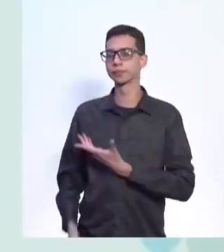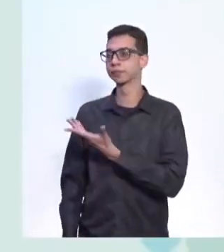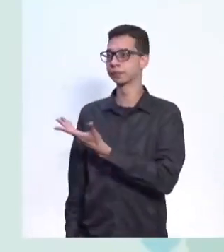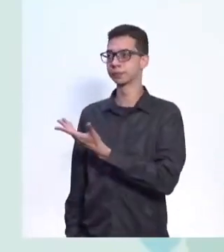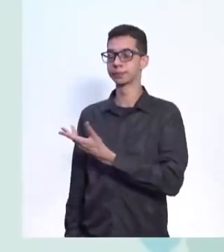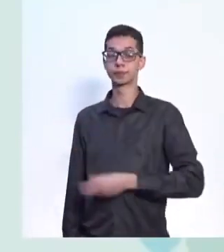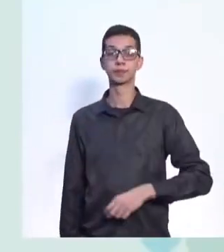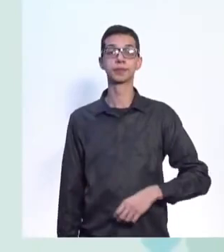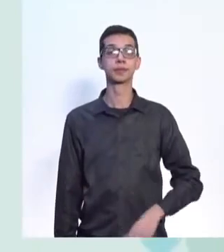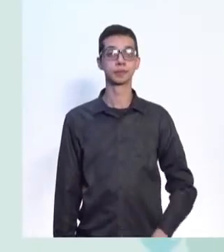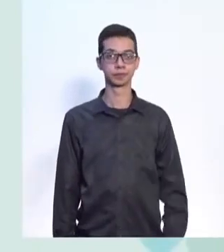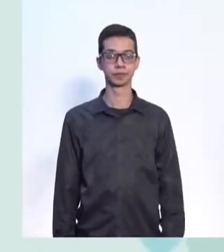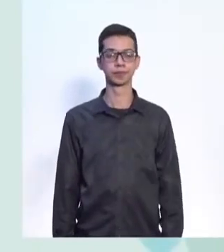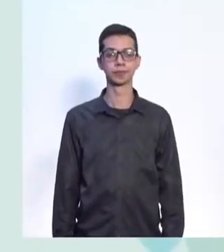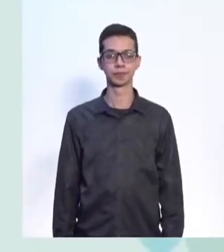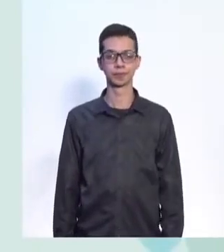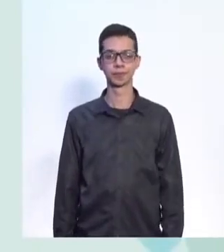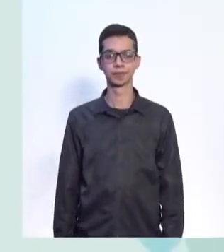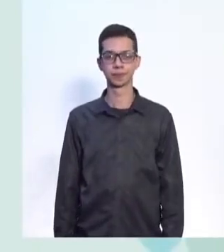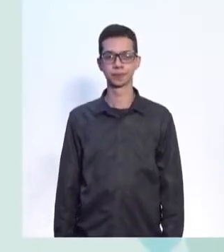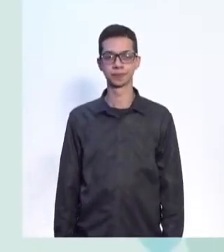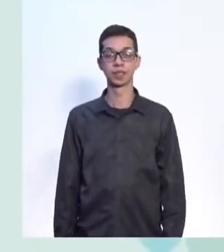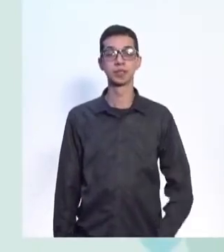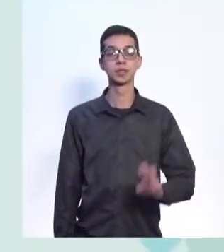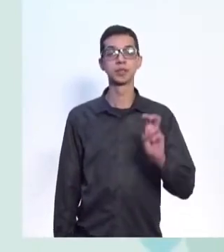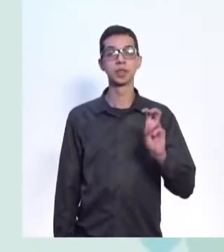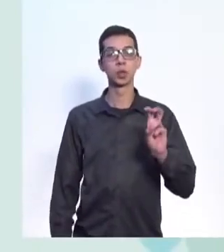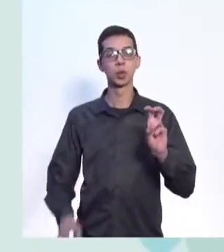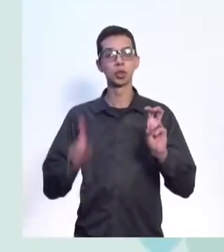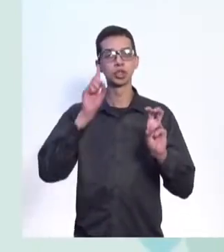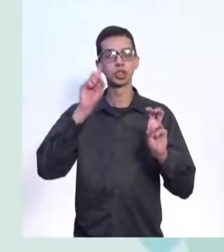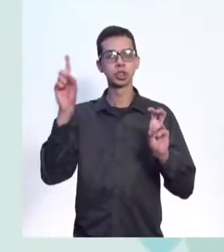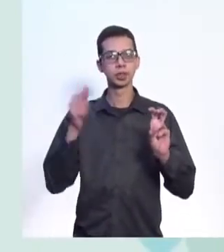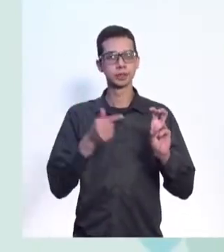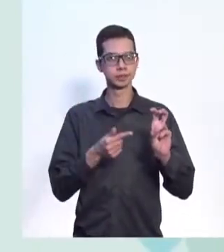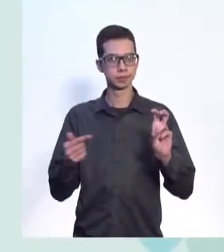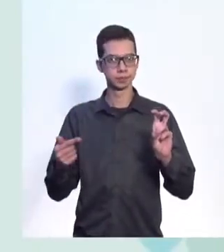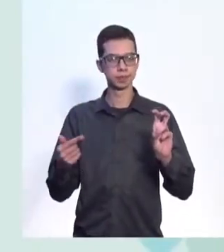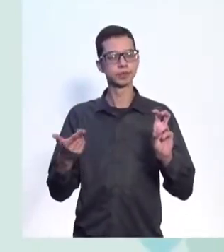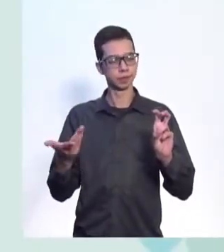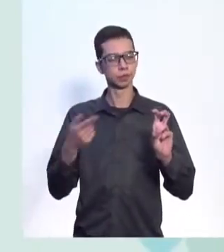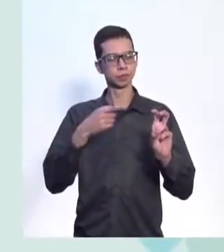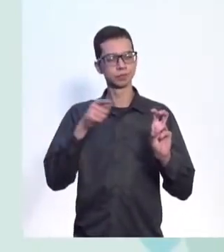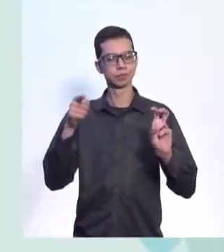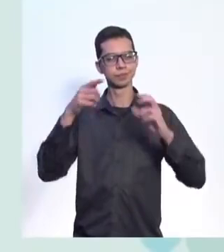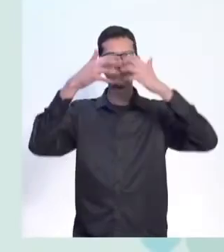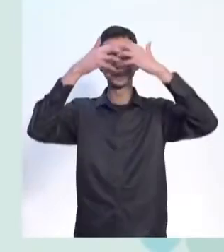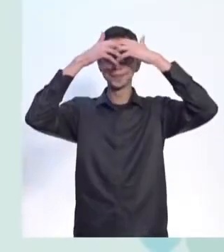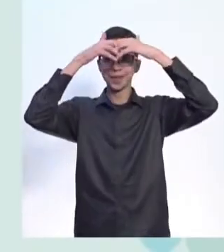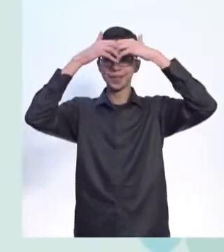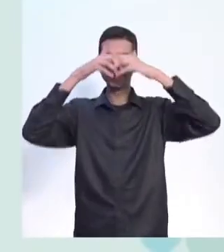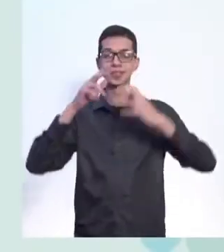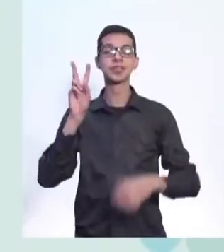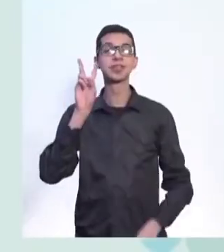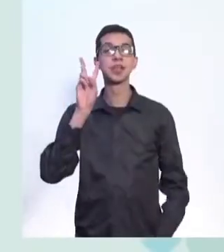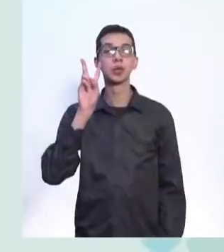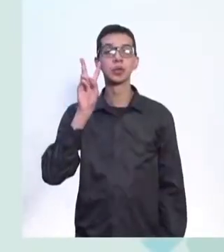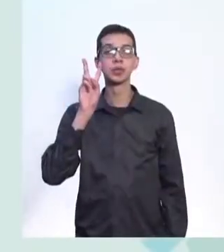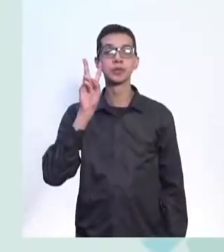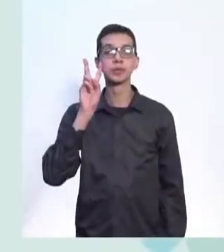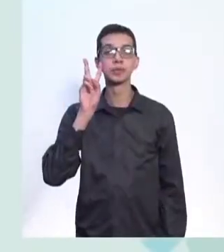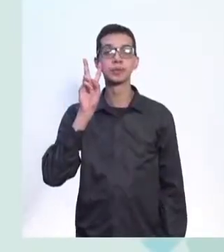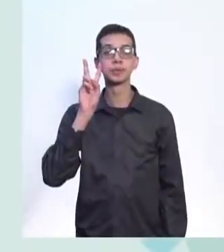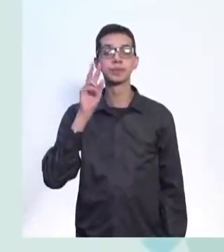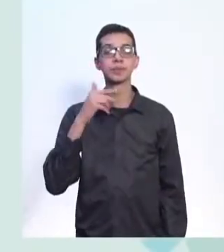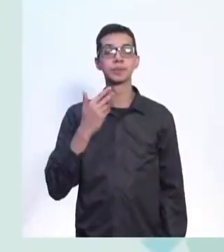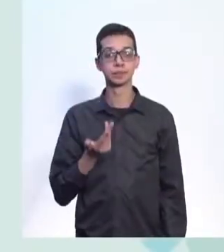5 posições, que são os 5 dias da semana. Então, vamos lá, pensando. Para segunda-feira, ela vai ter as